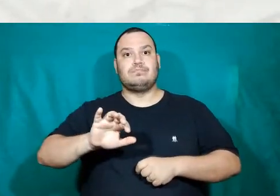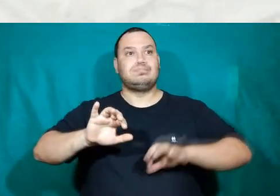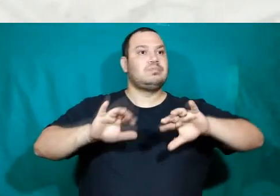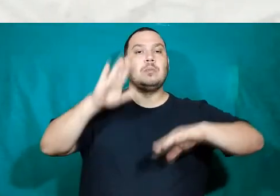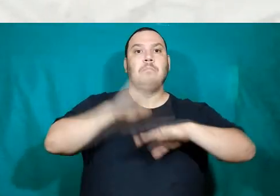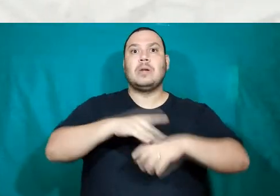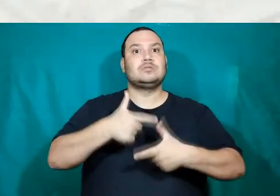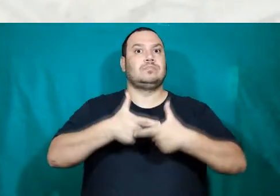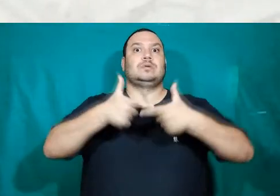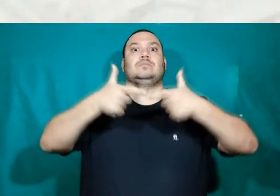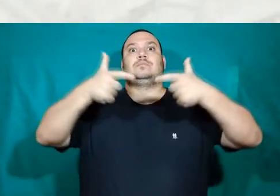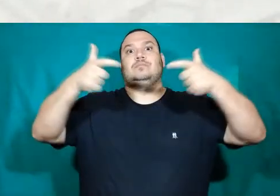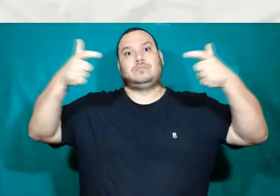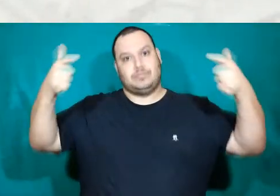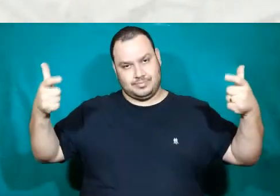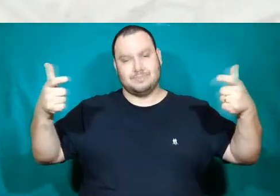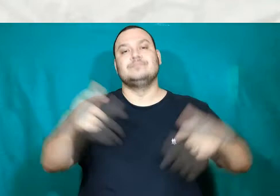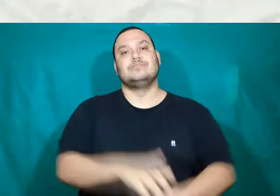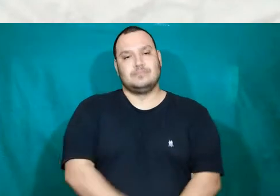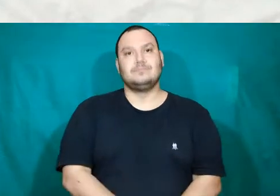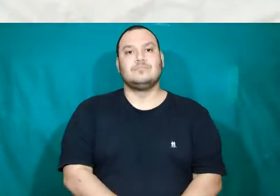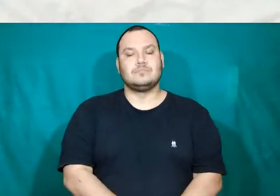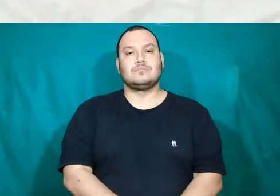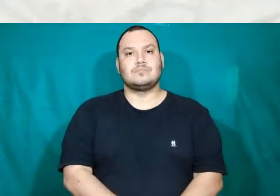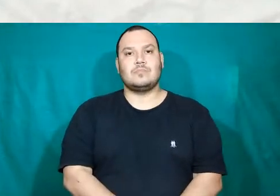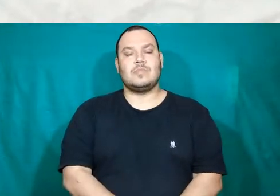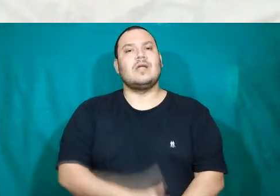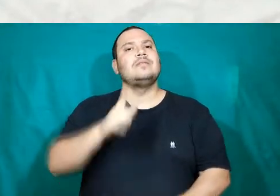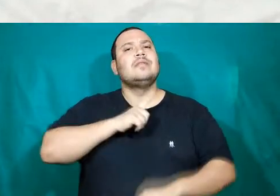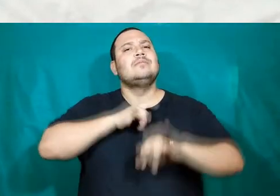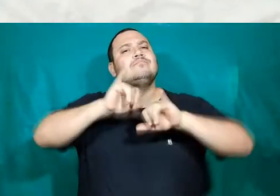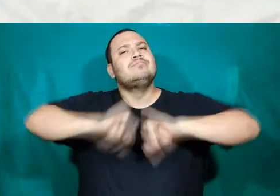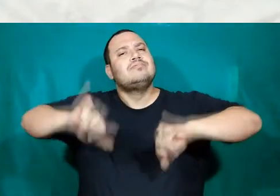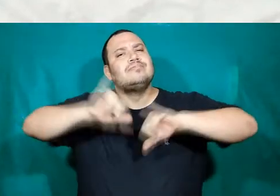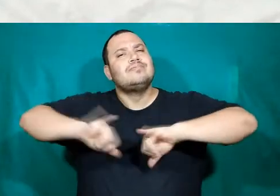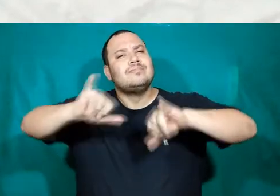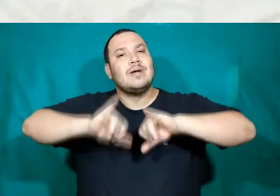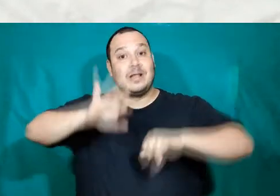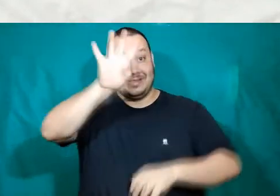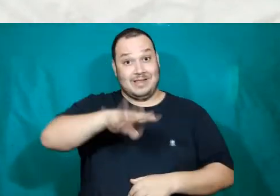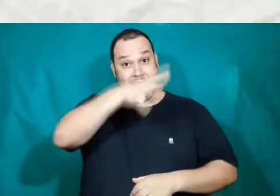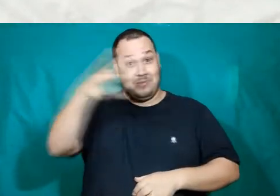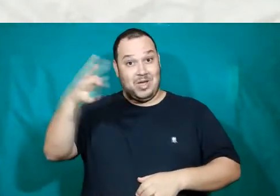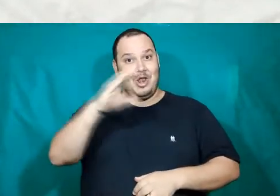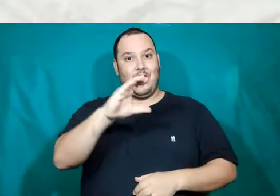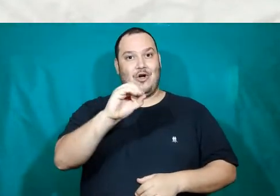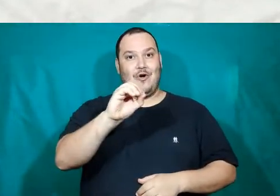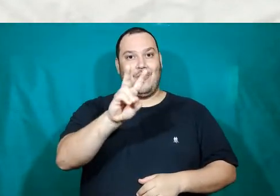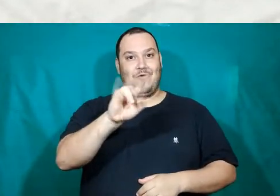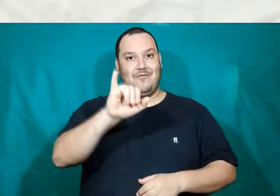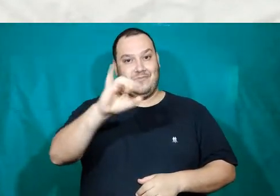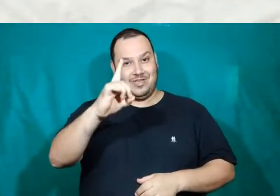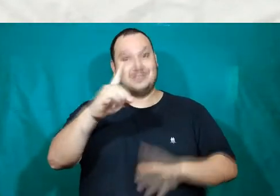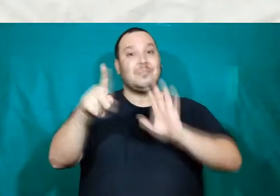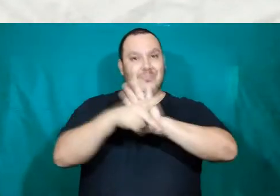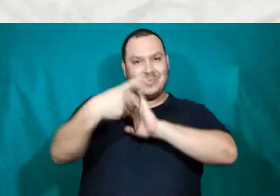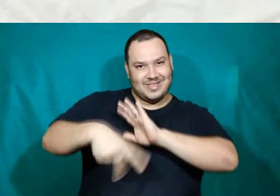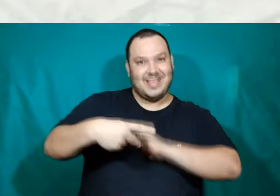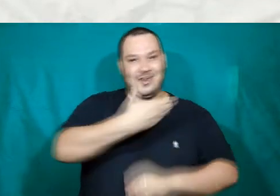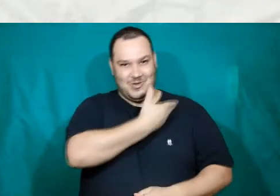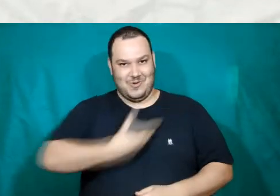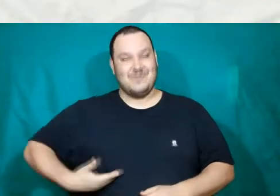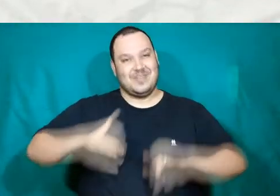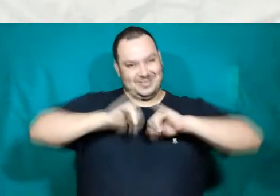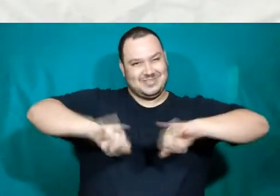Segundo os últimos dados publicizados no painel Covid, uma plataforma aberta do governo para atualização epidemiológica, o número de